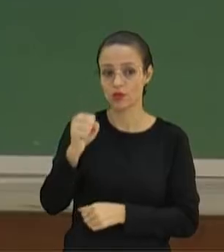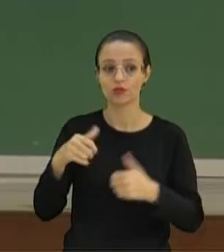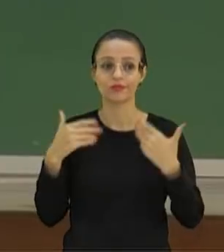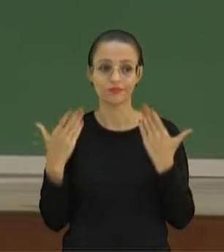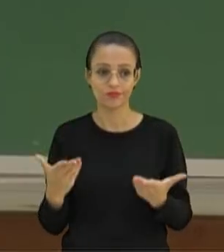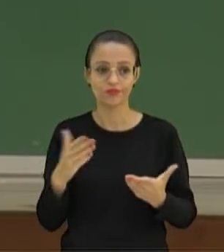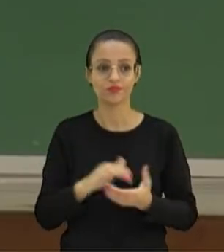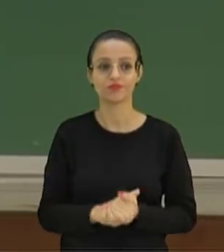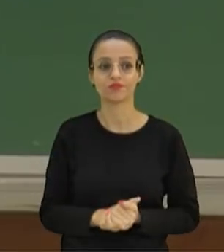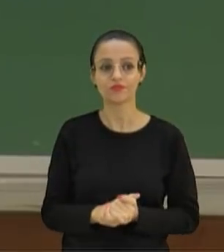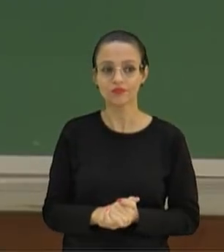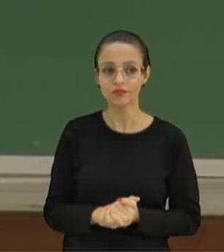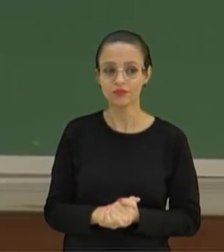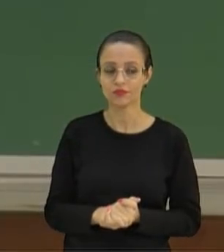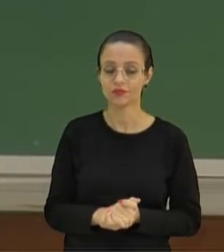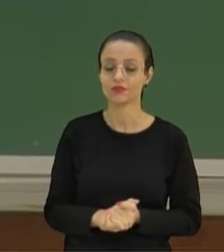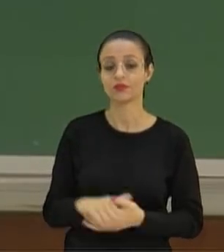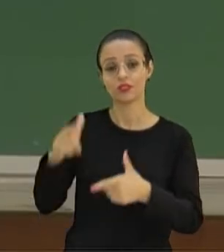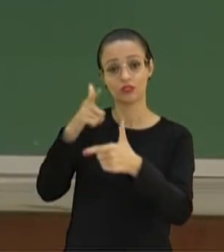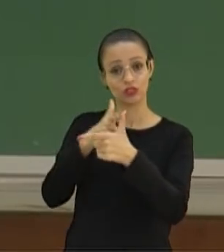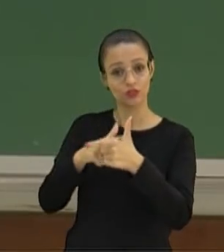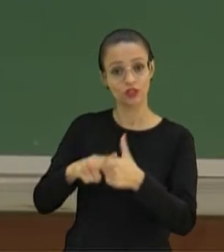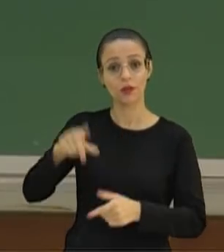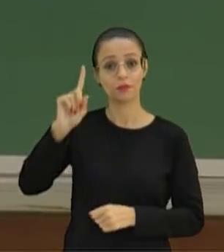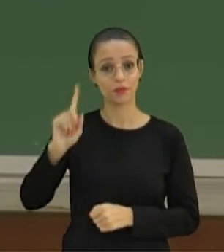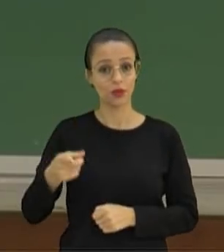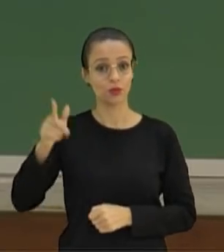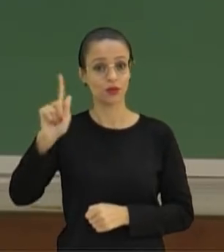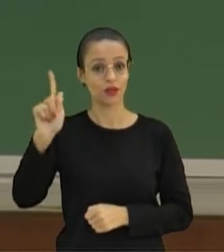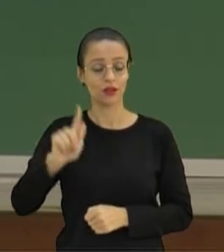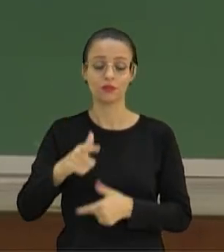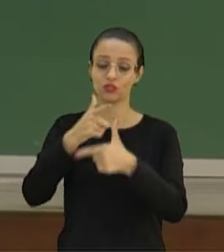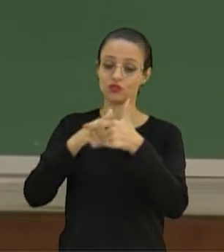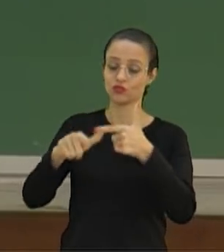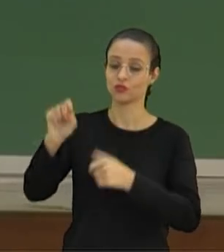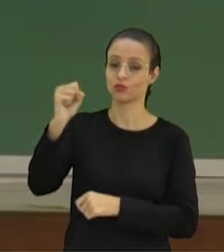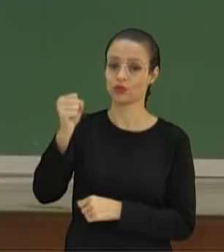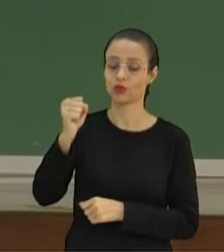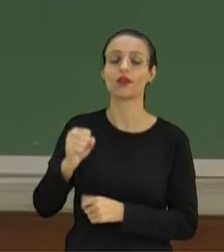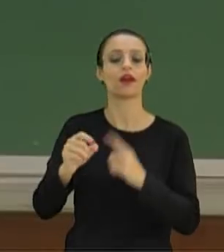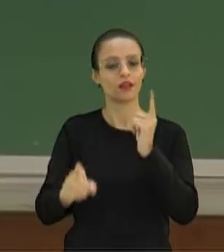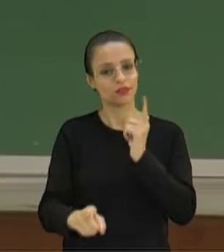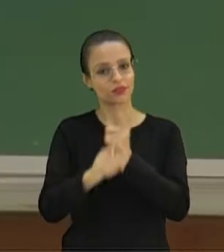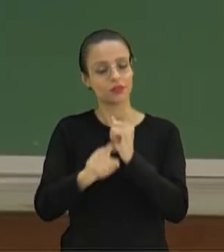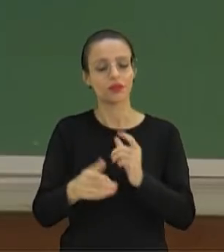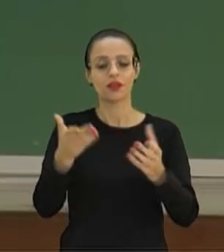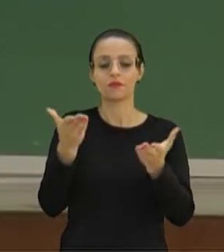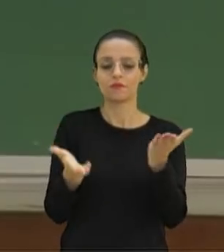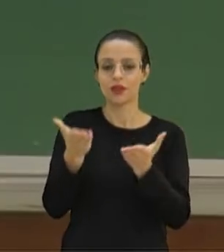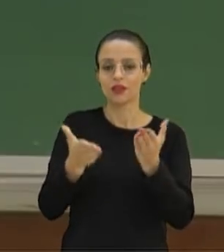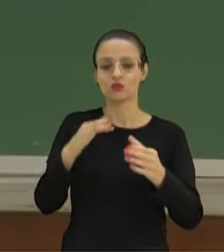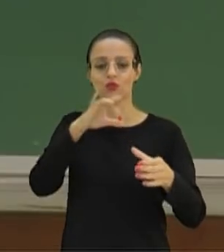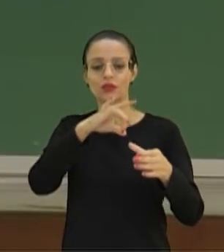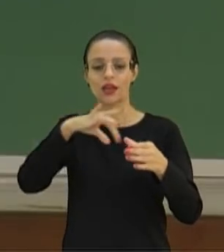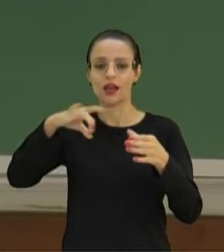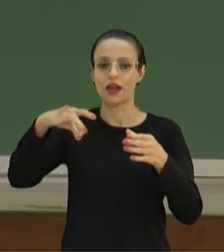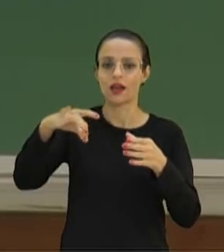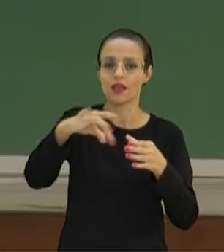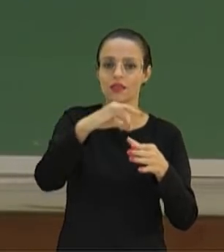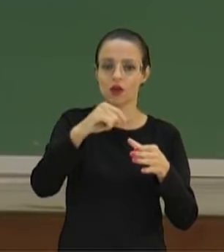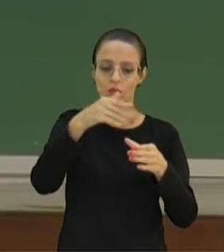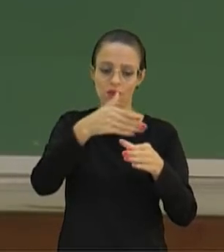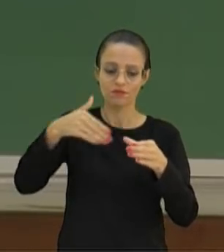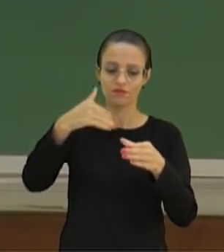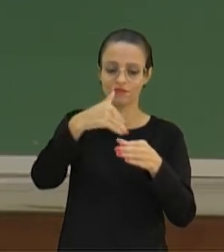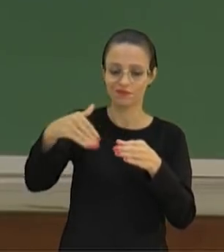tem que fazer? Ó, pegar e dividir 1000 gramas por 8 para sabermos qual é a massa de cada uma dessas